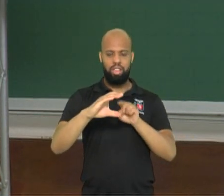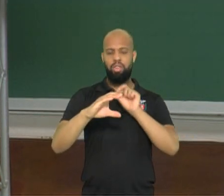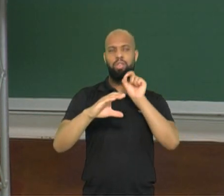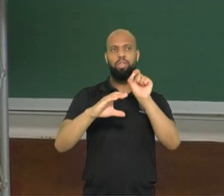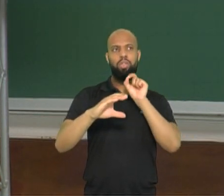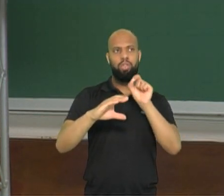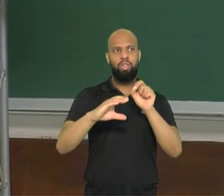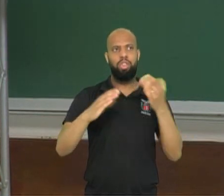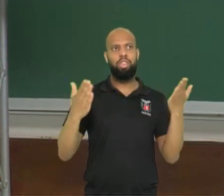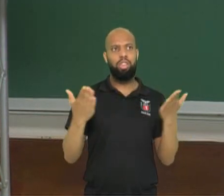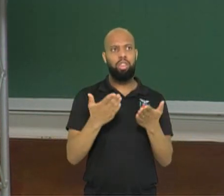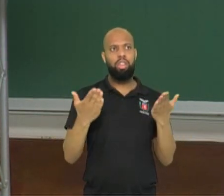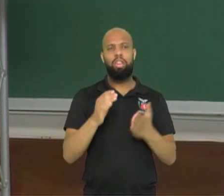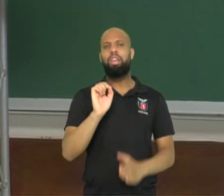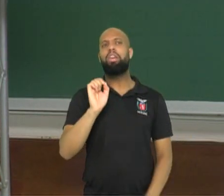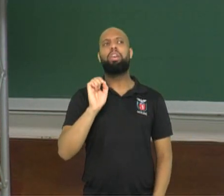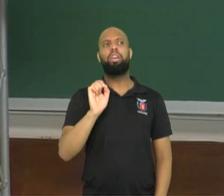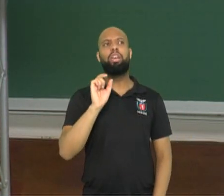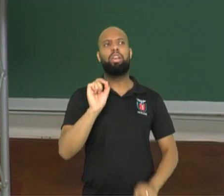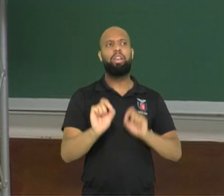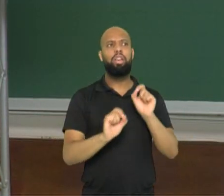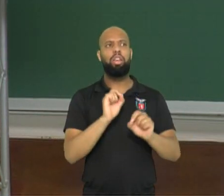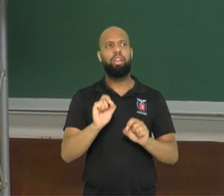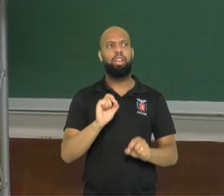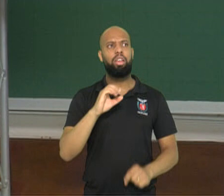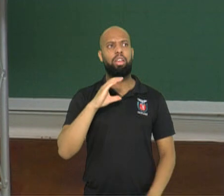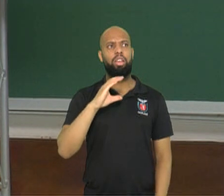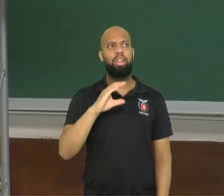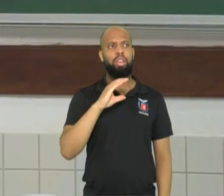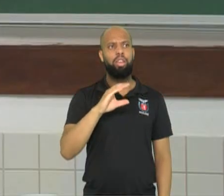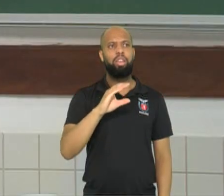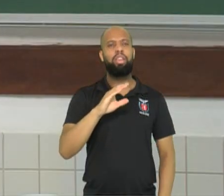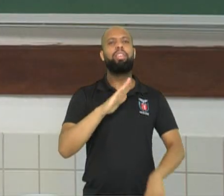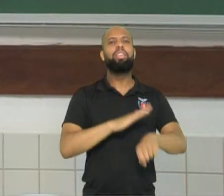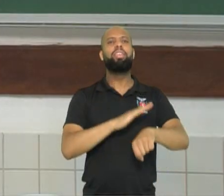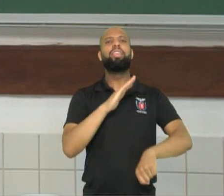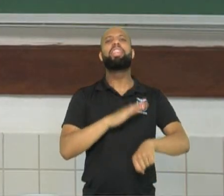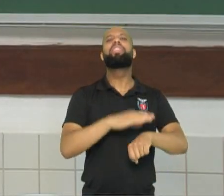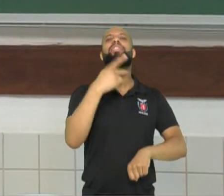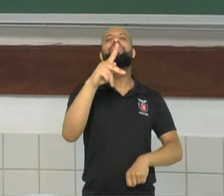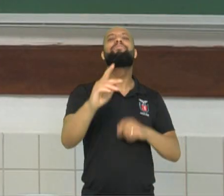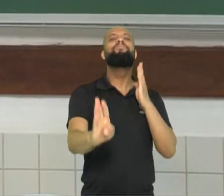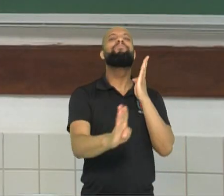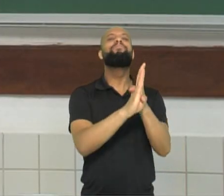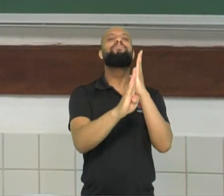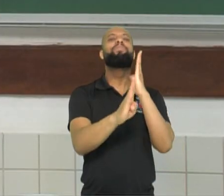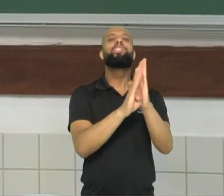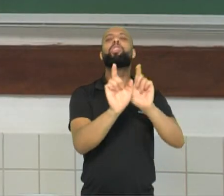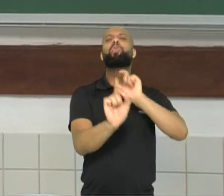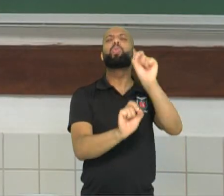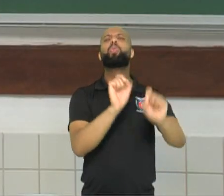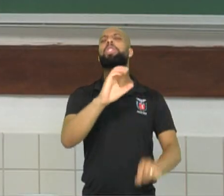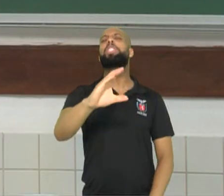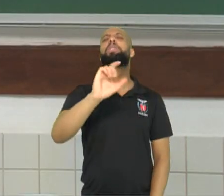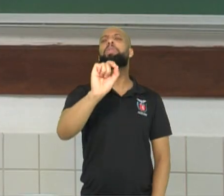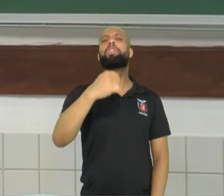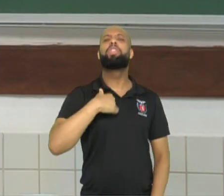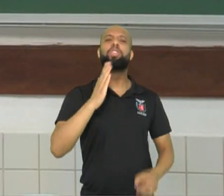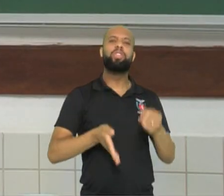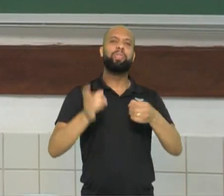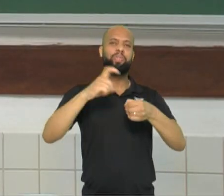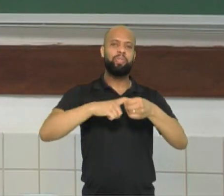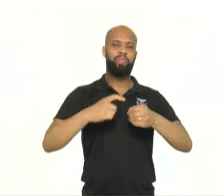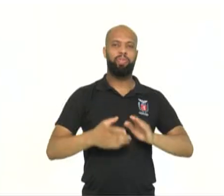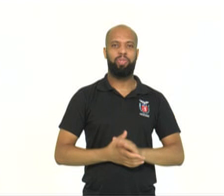é... Quem é o C? Vou dar um tempinho para vocês descobrirem quem é o C e eu